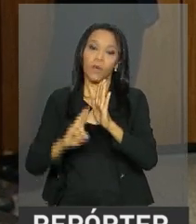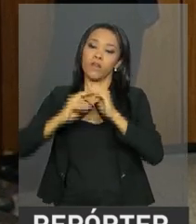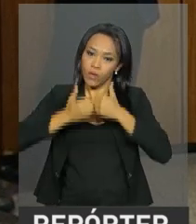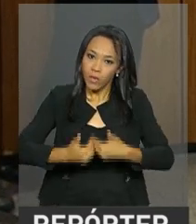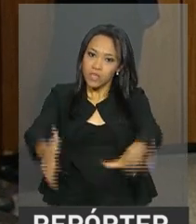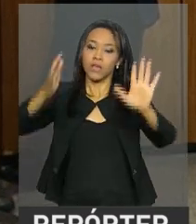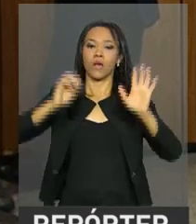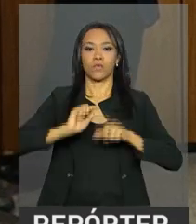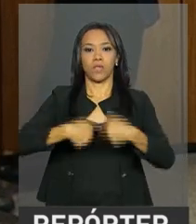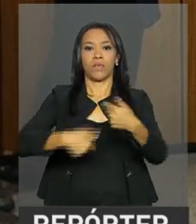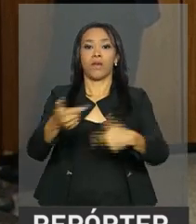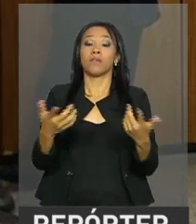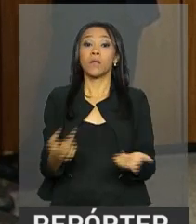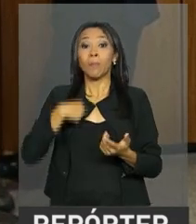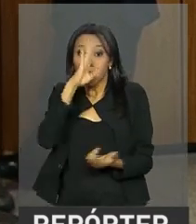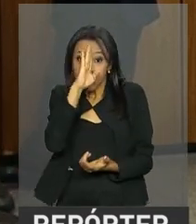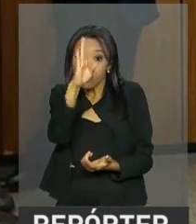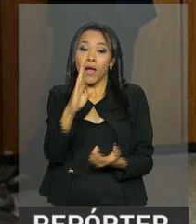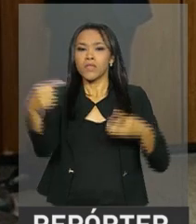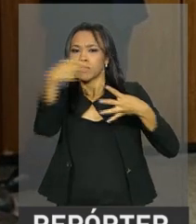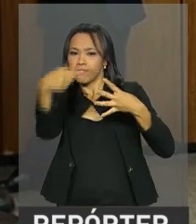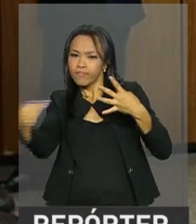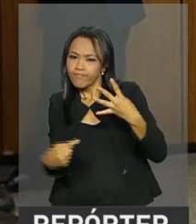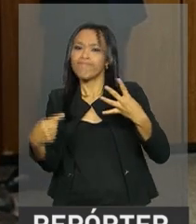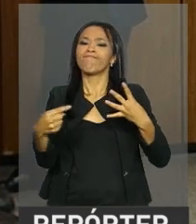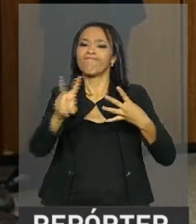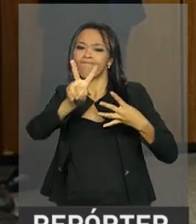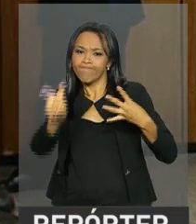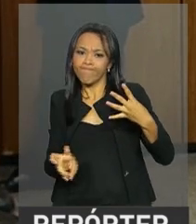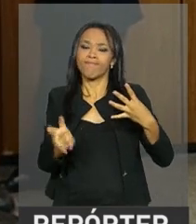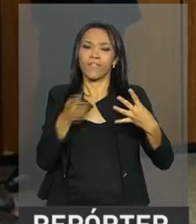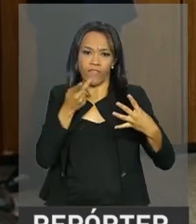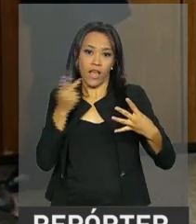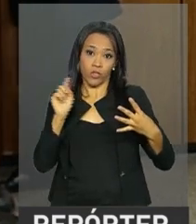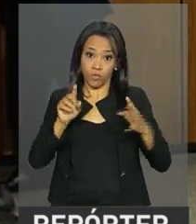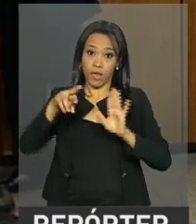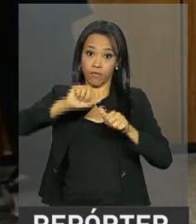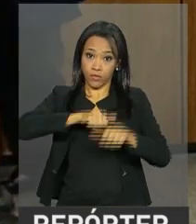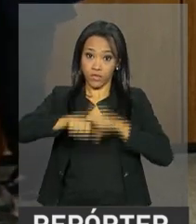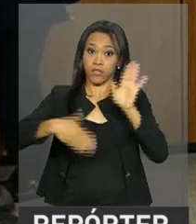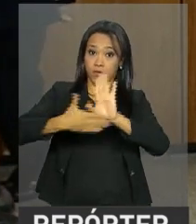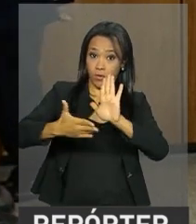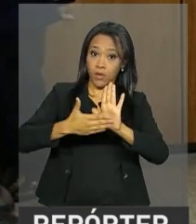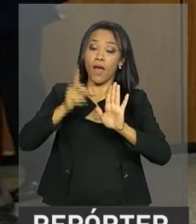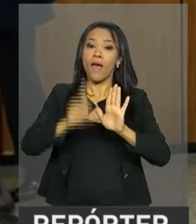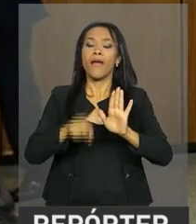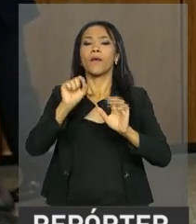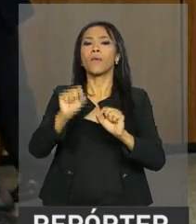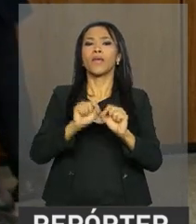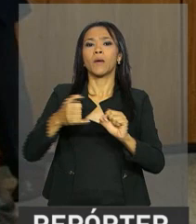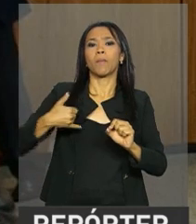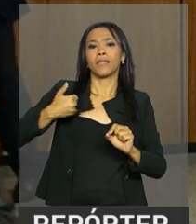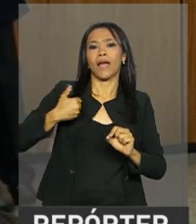iniciados entre os principais pontos desta proposta de reforma da previdência social estão estabelecimento de uma idade mínima